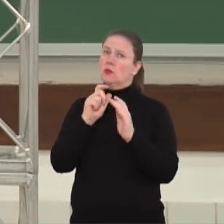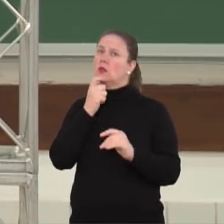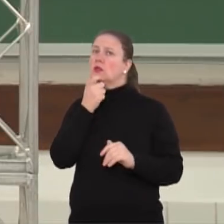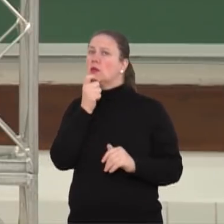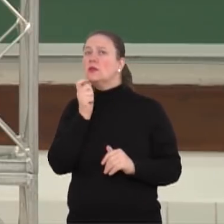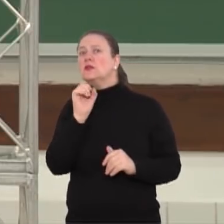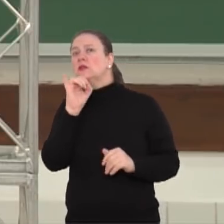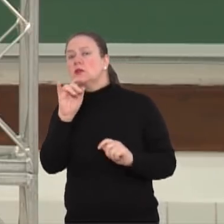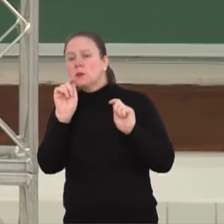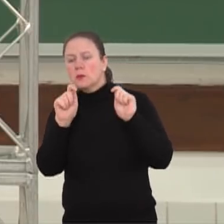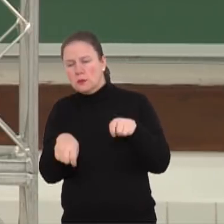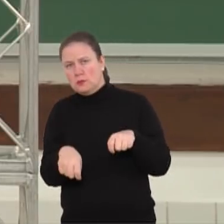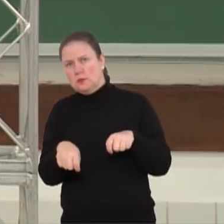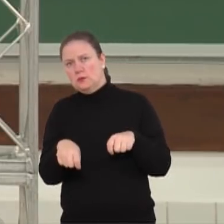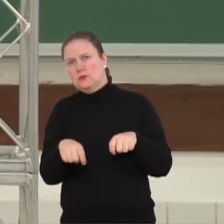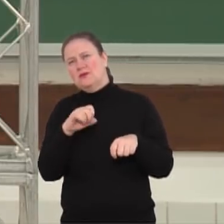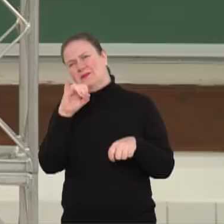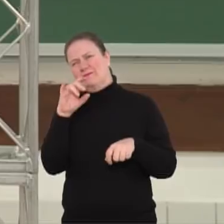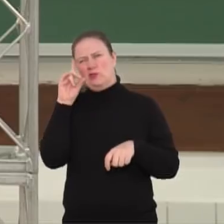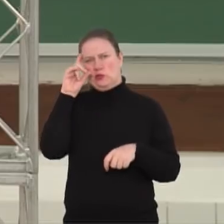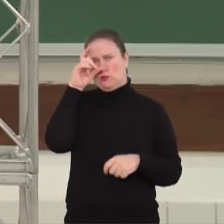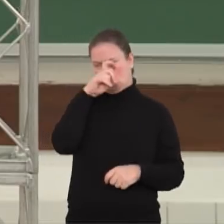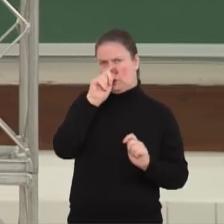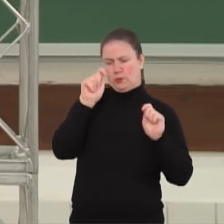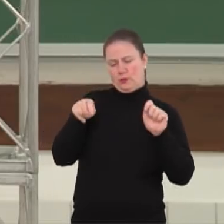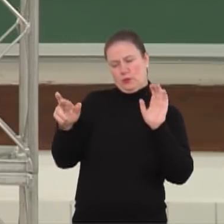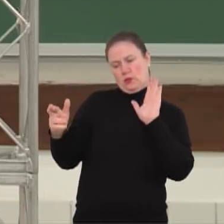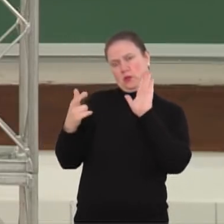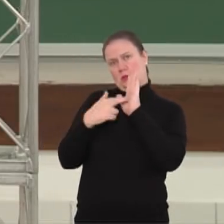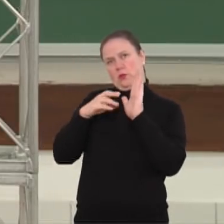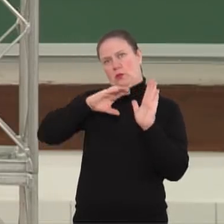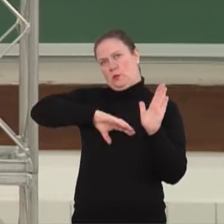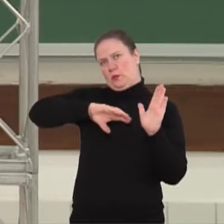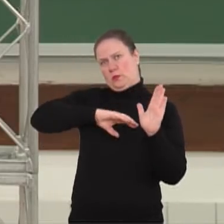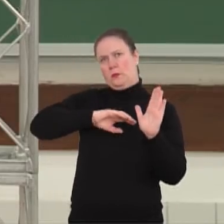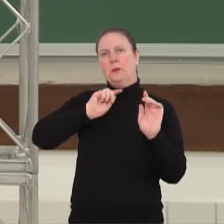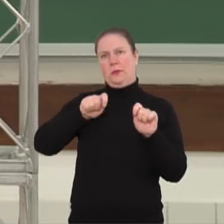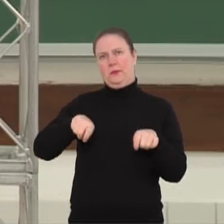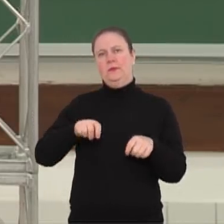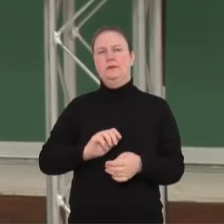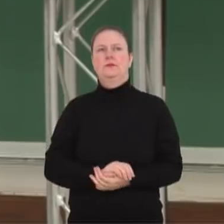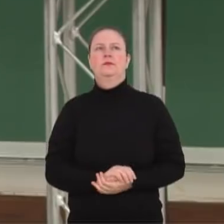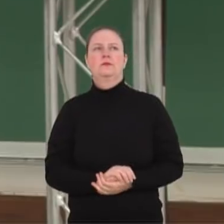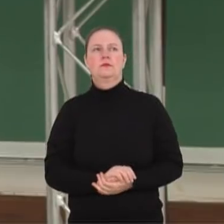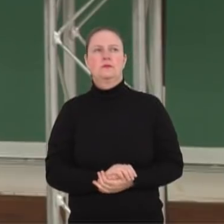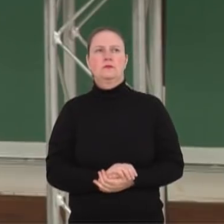puder. Se você não consegue, responde em português, there is no problem, ok? Então vamos lá.